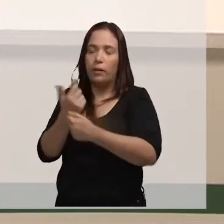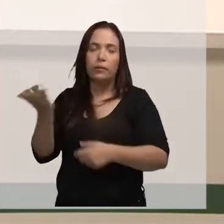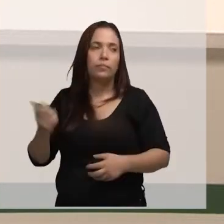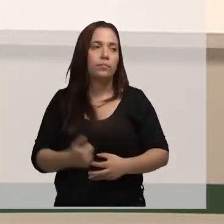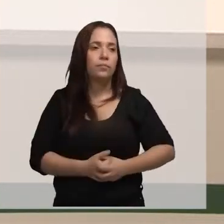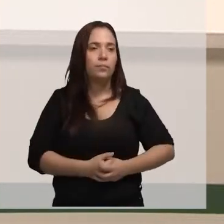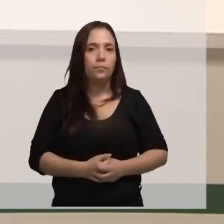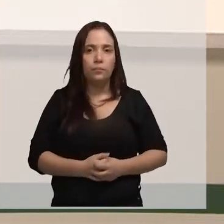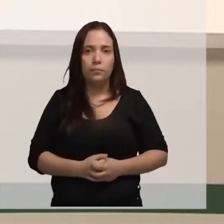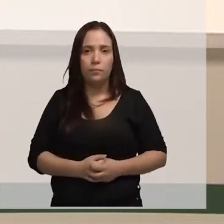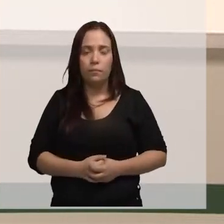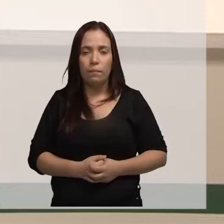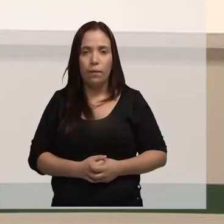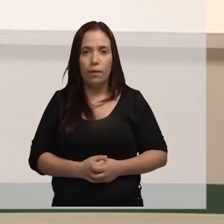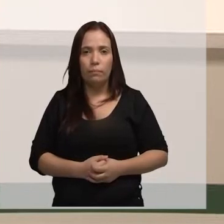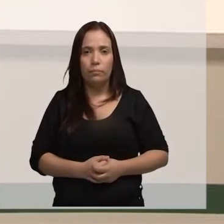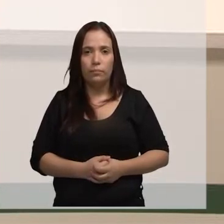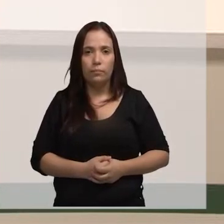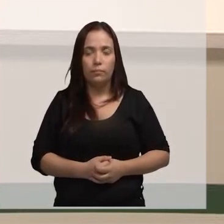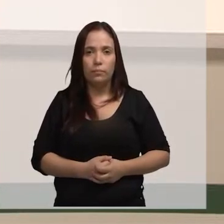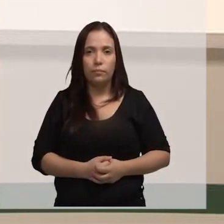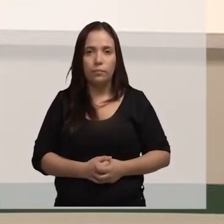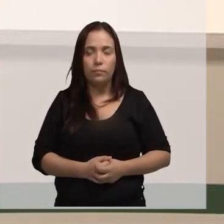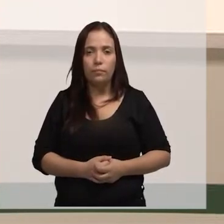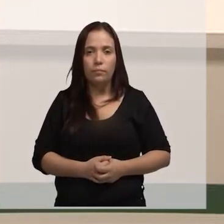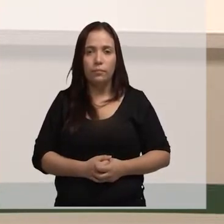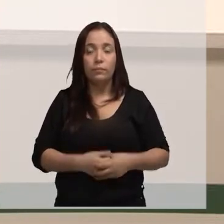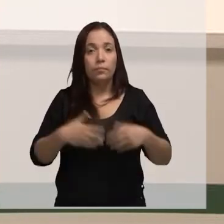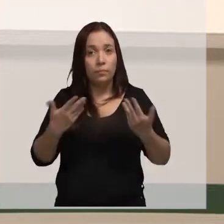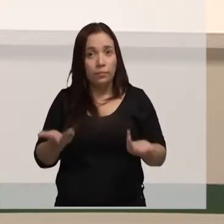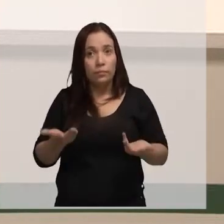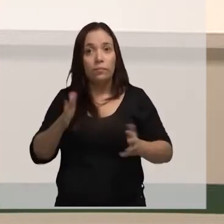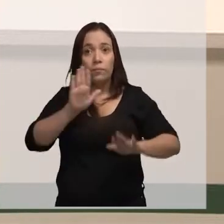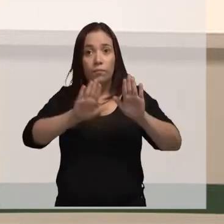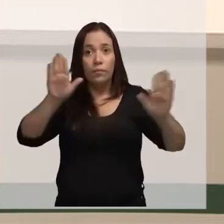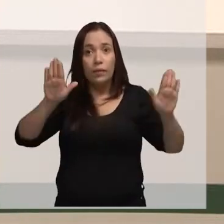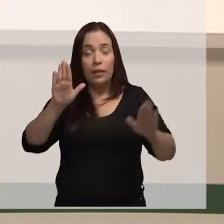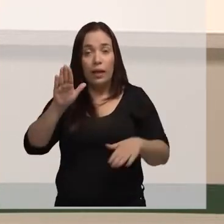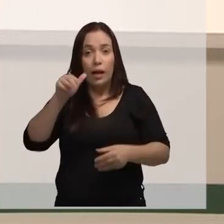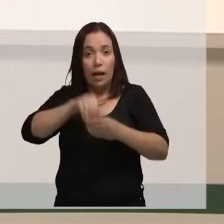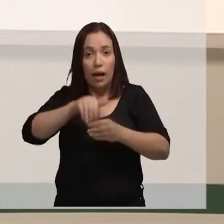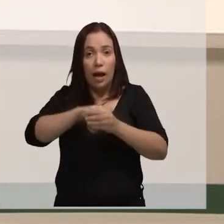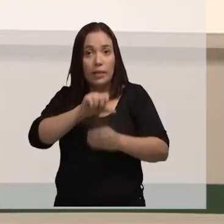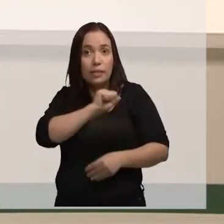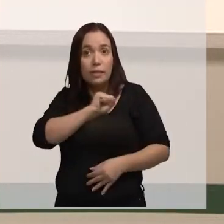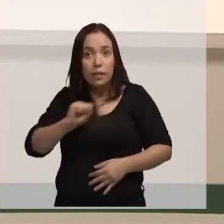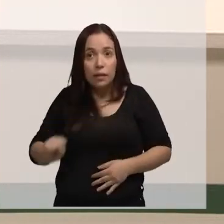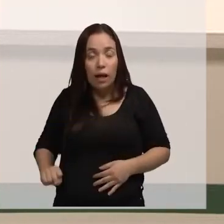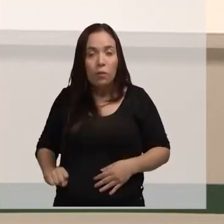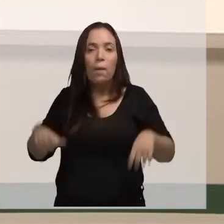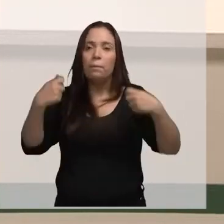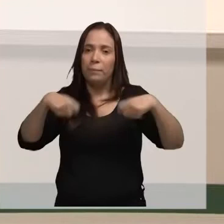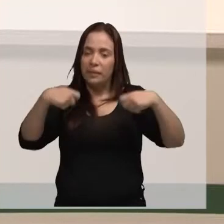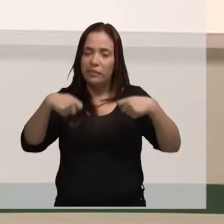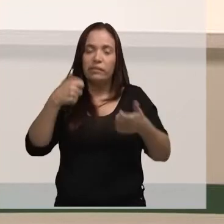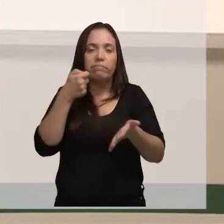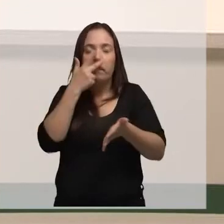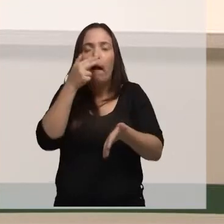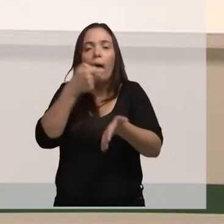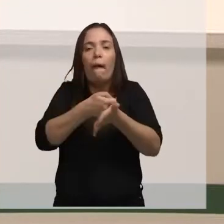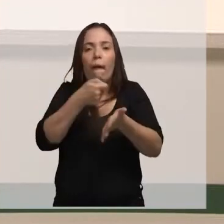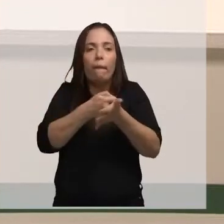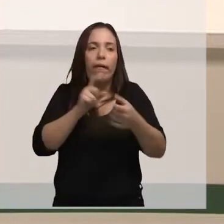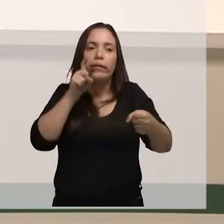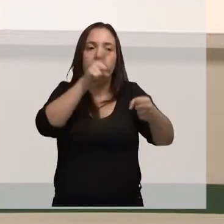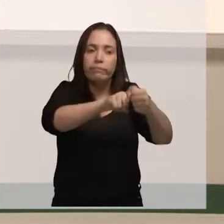ter ideia que a coisa, ser candidato a senador com chance de vitória, sem o apoio do governador, não é